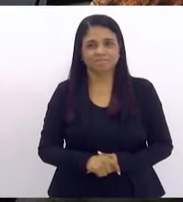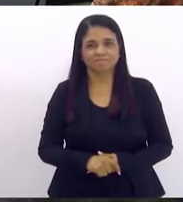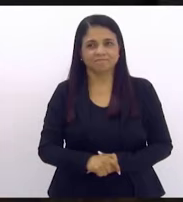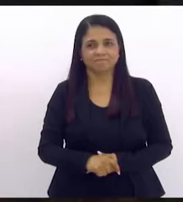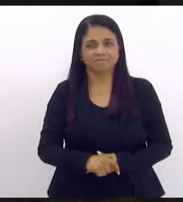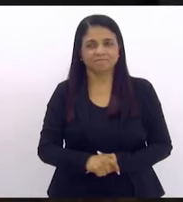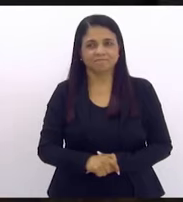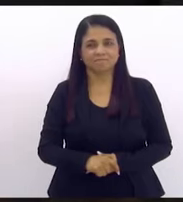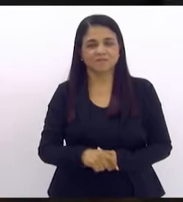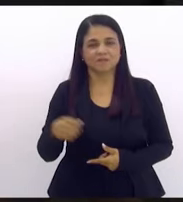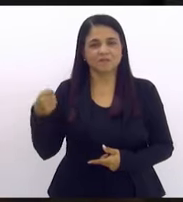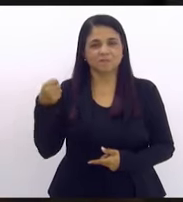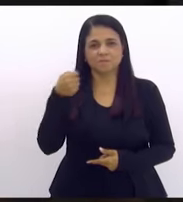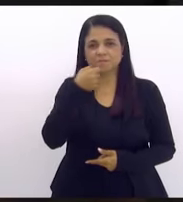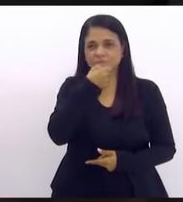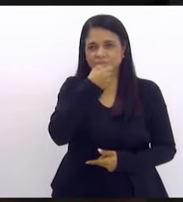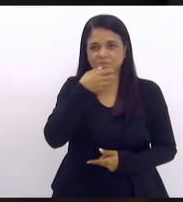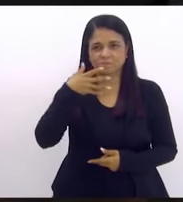passo a